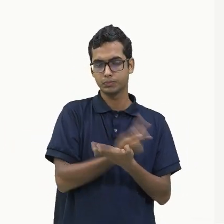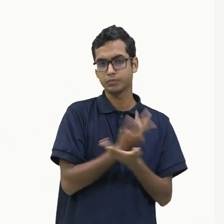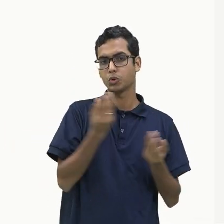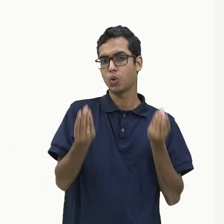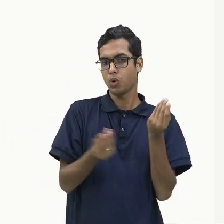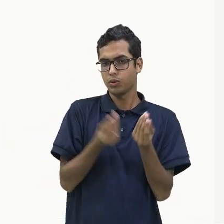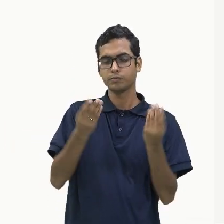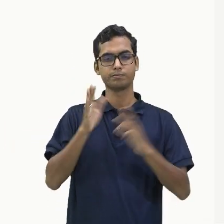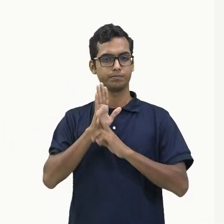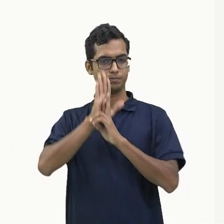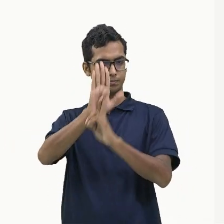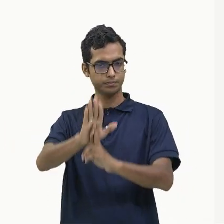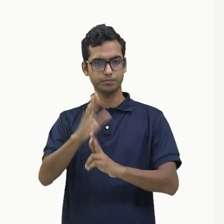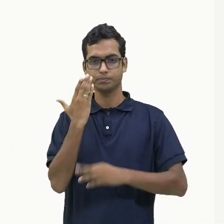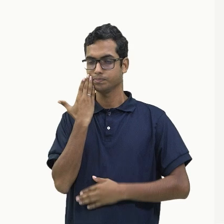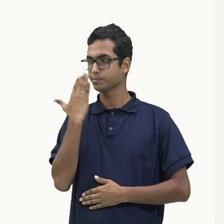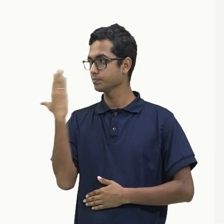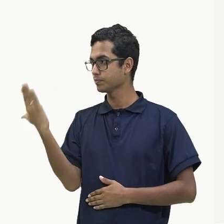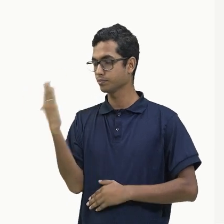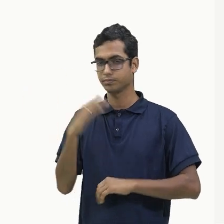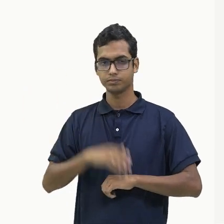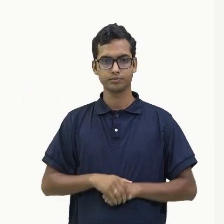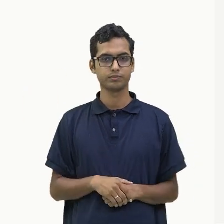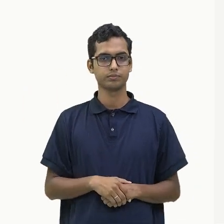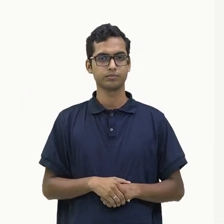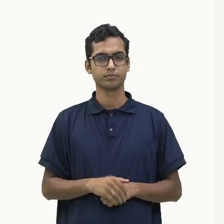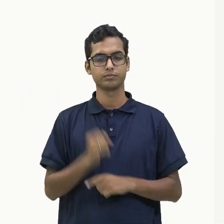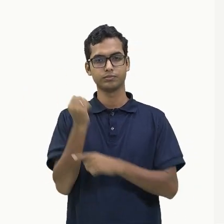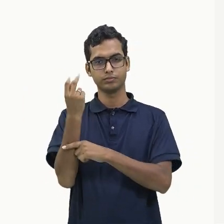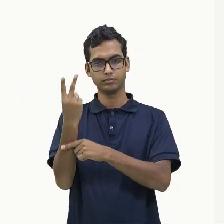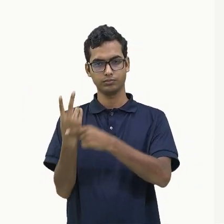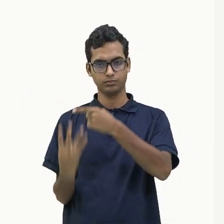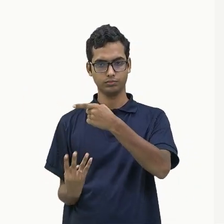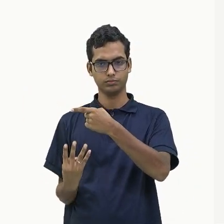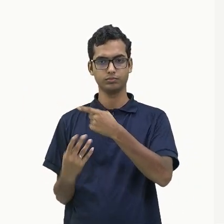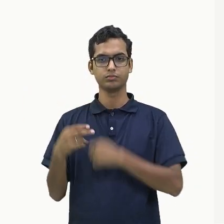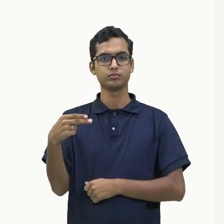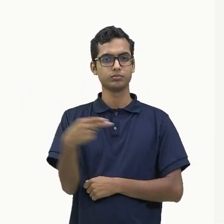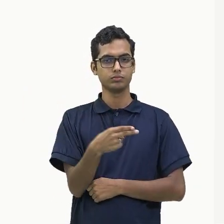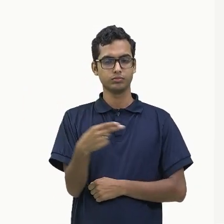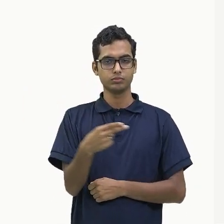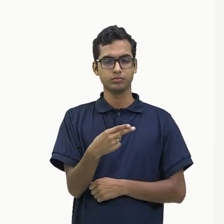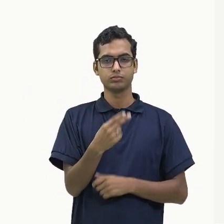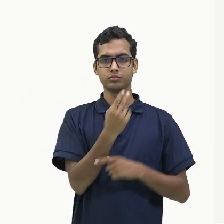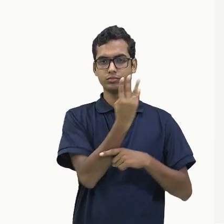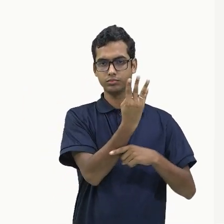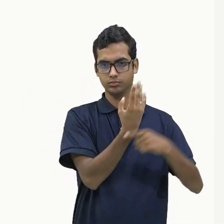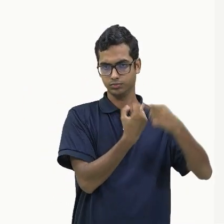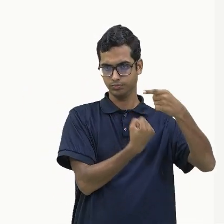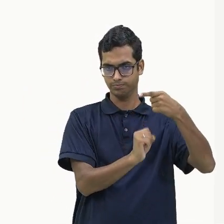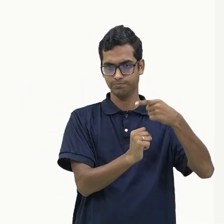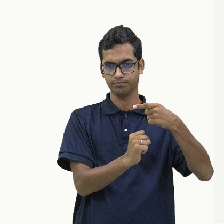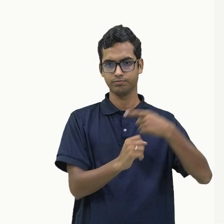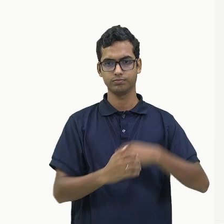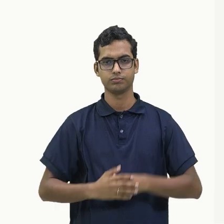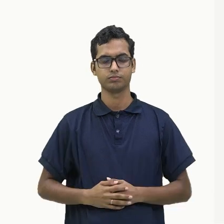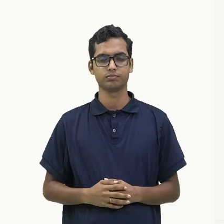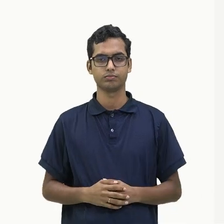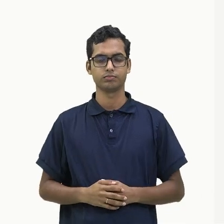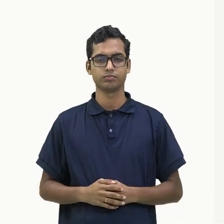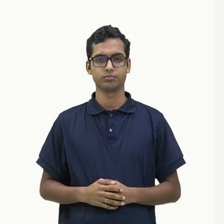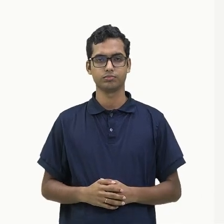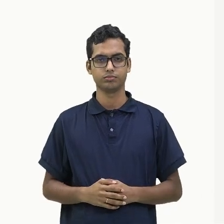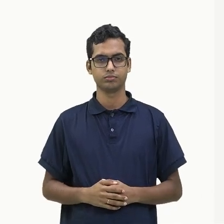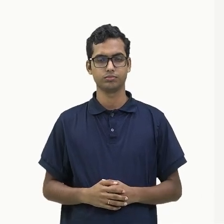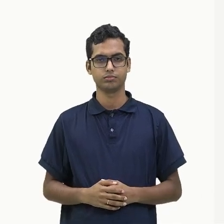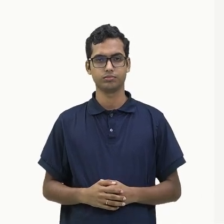dessa forma. 2 está para 4, assim como 4 está